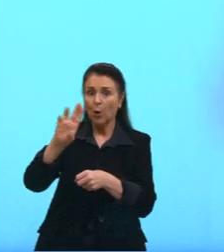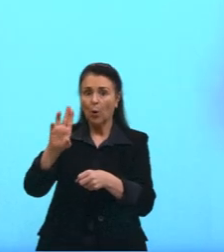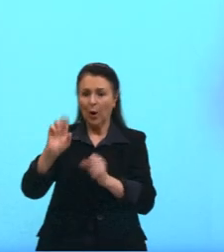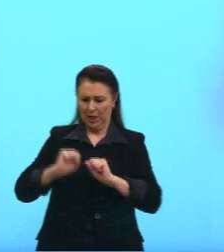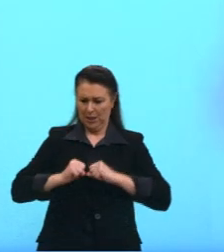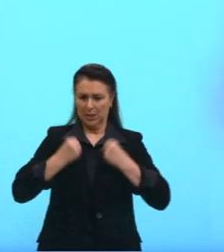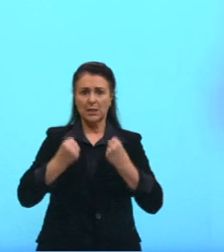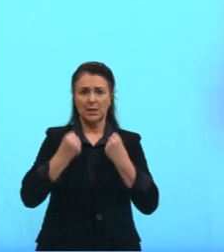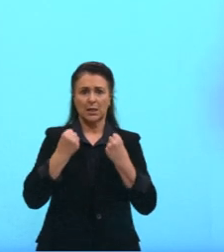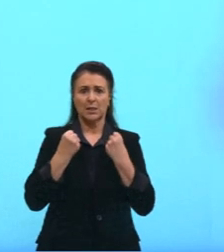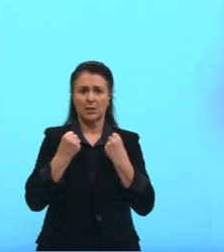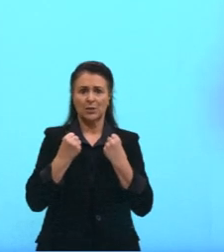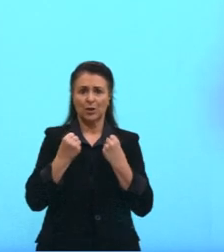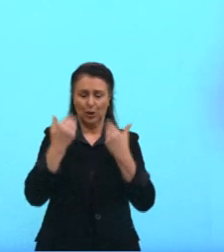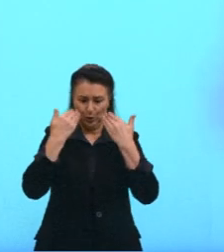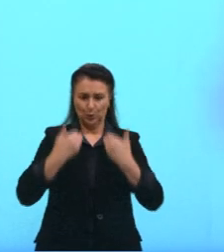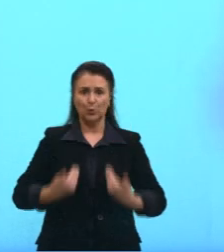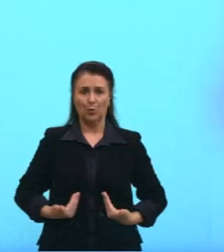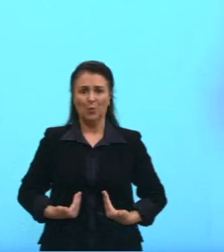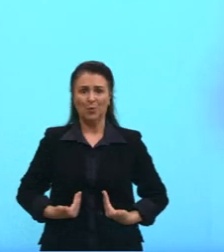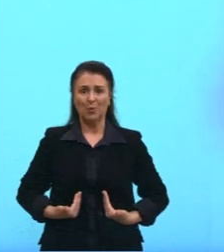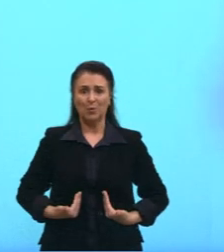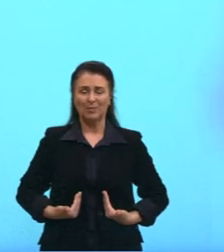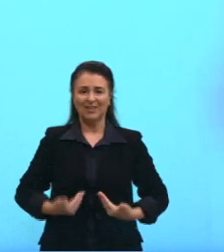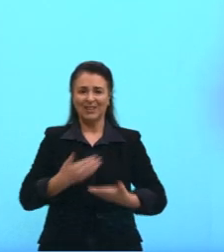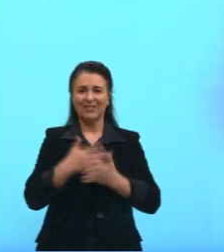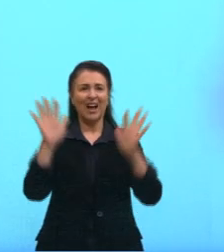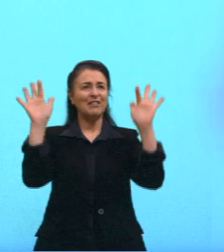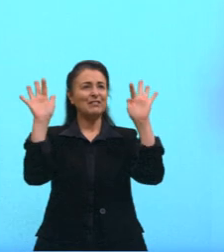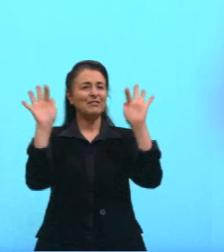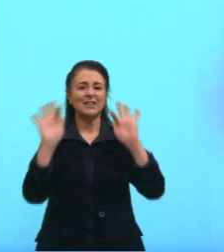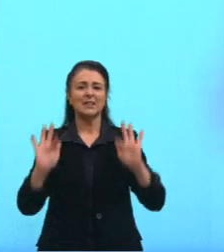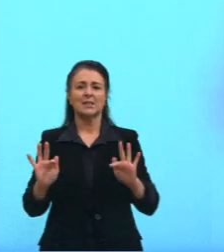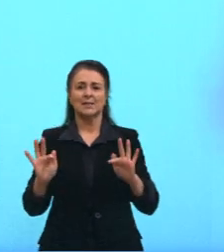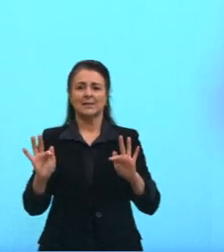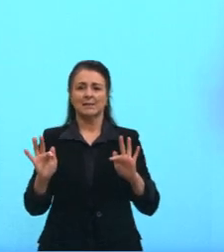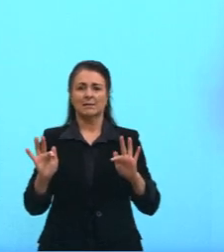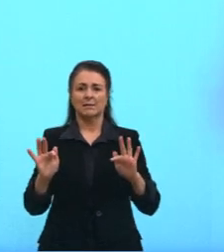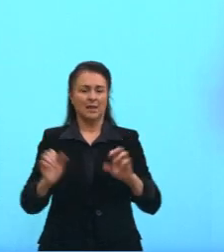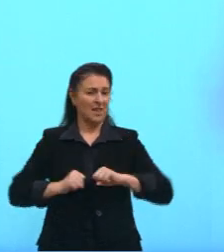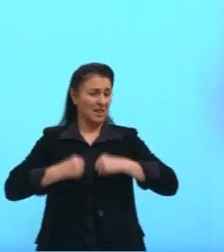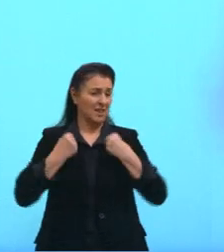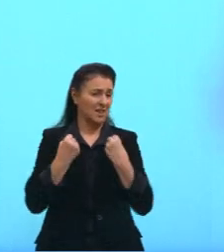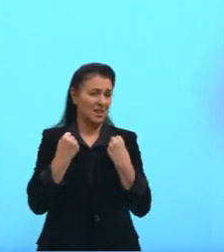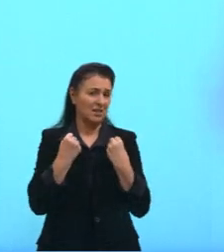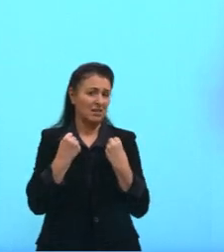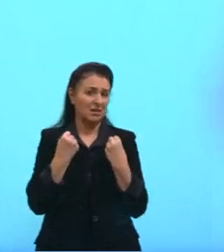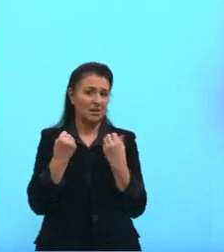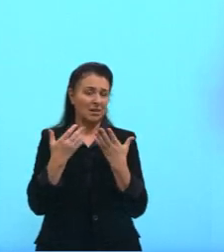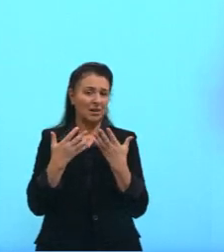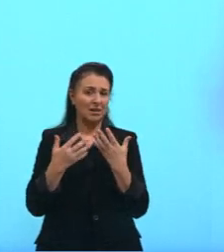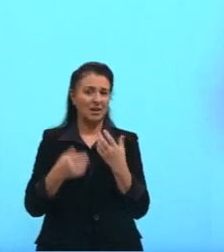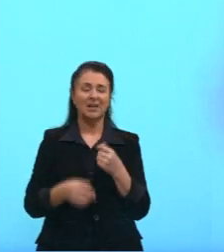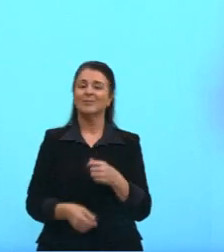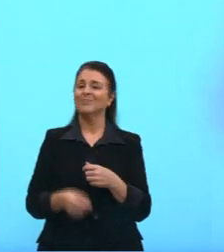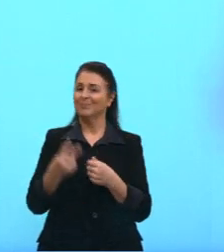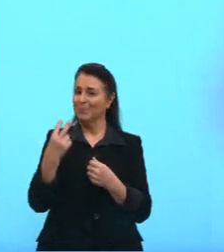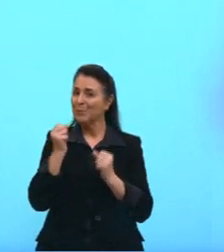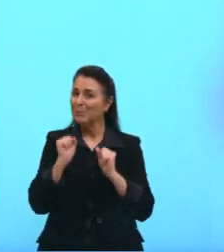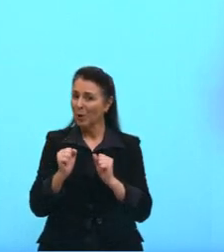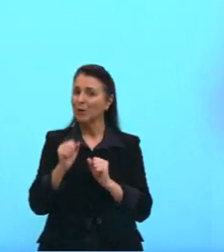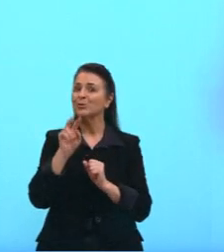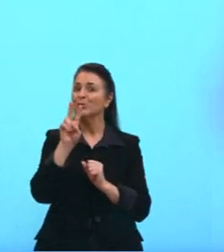né que dá alegria de ver gente fica feliz com aquilo lá então os dois usos ali